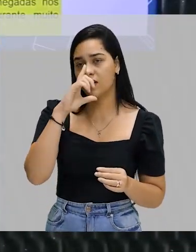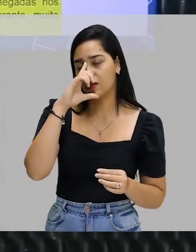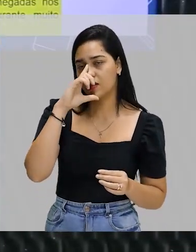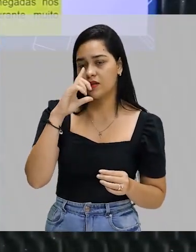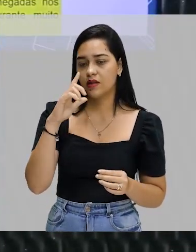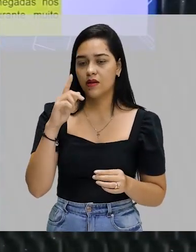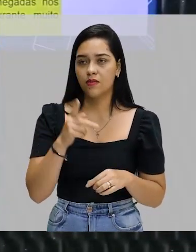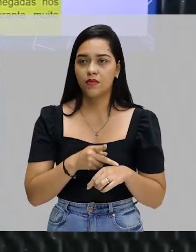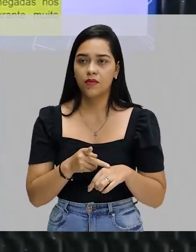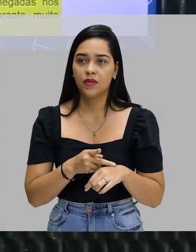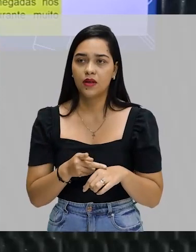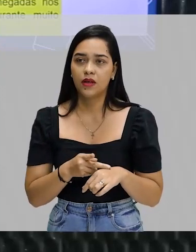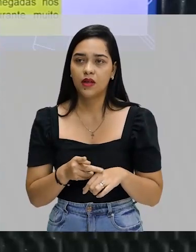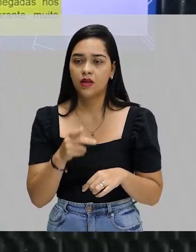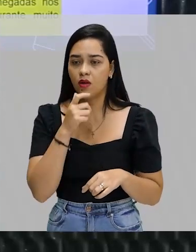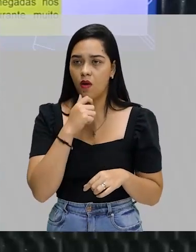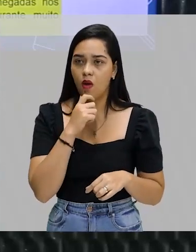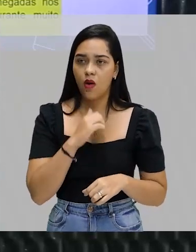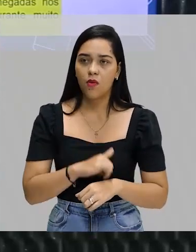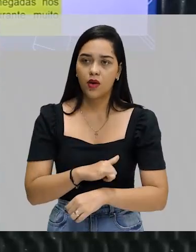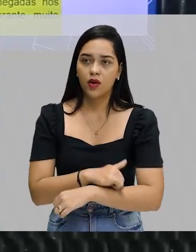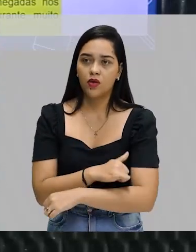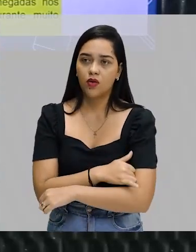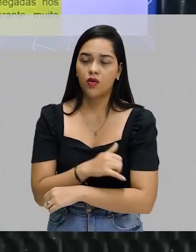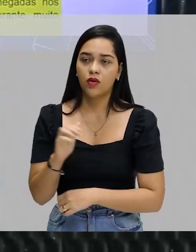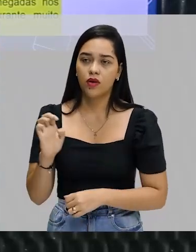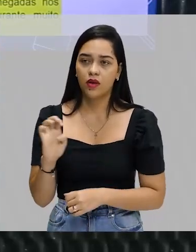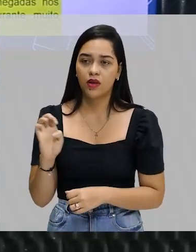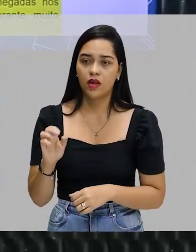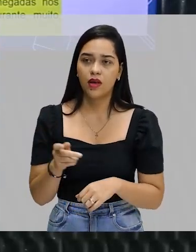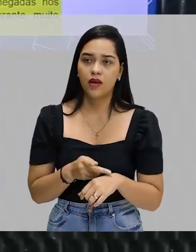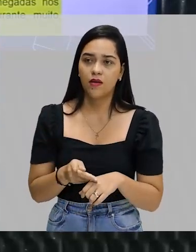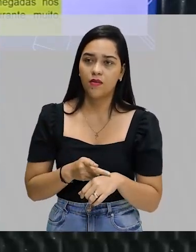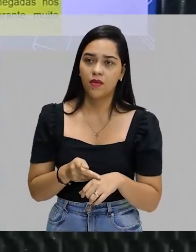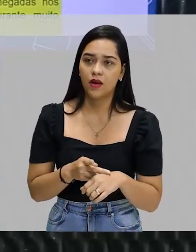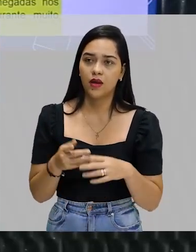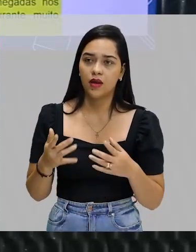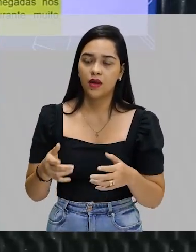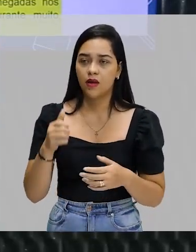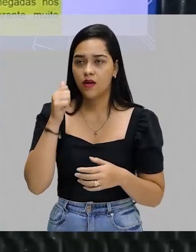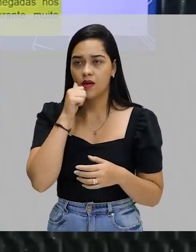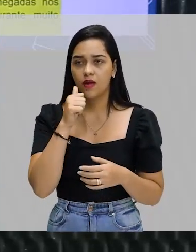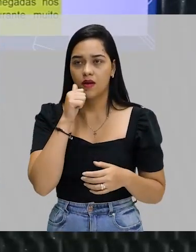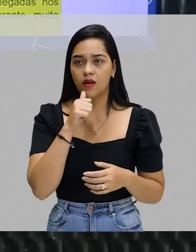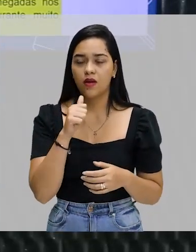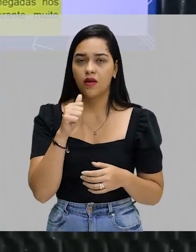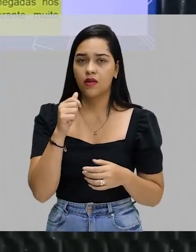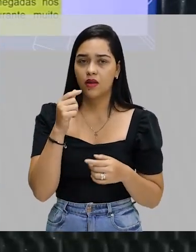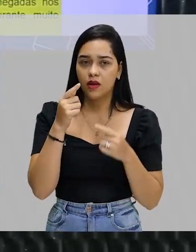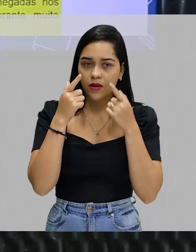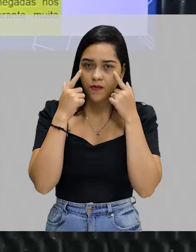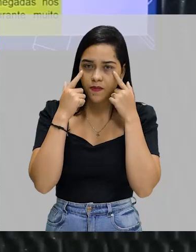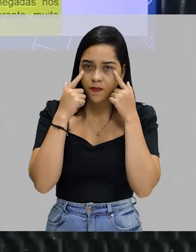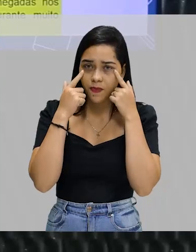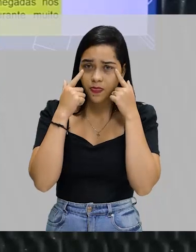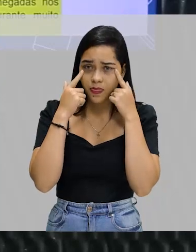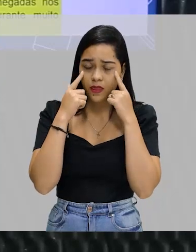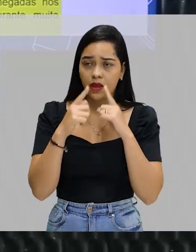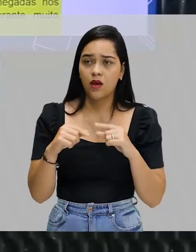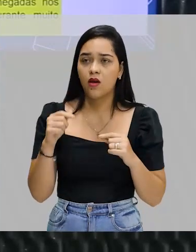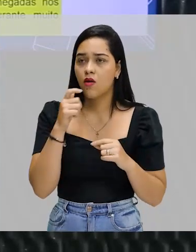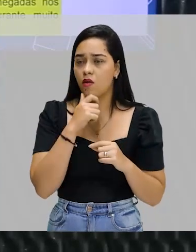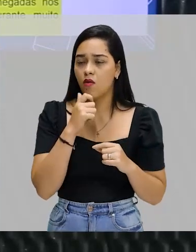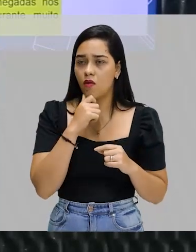um homem gordo, gay e preto, uma mulher oriental, um